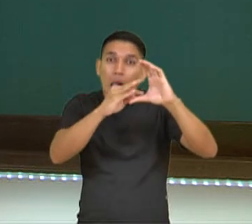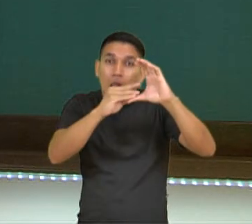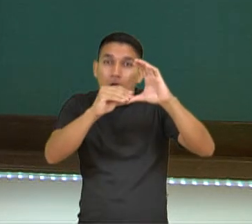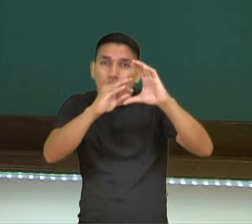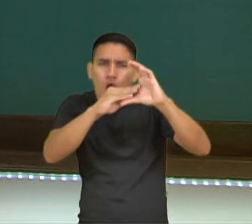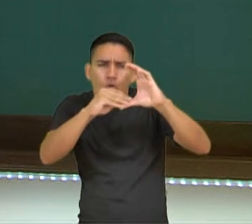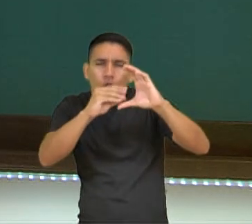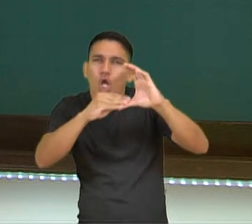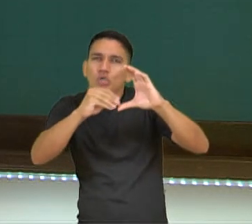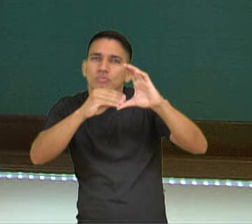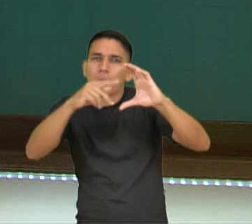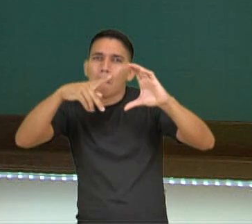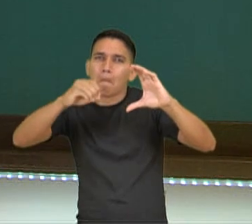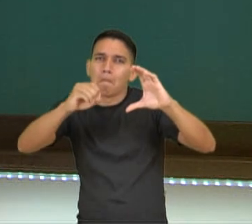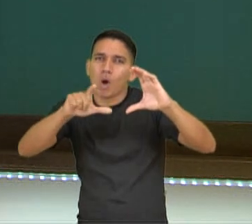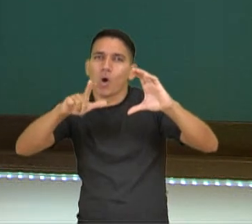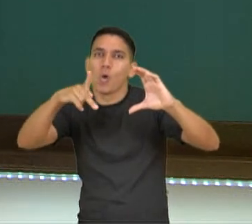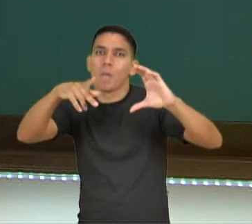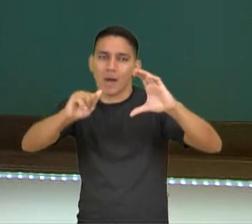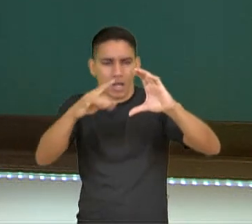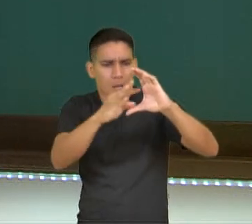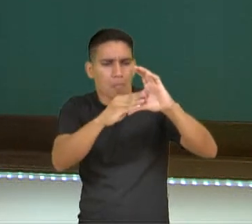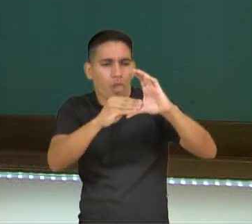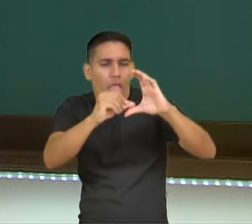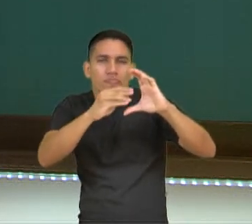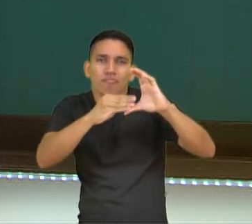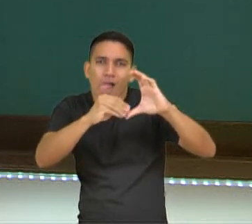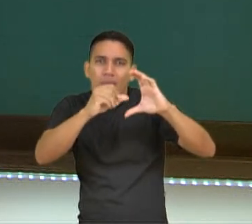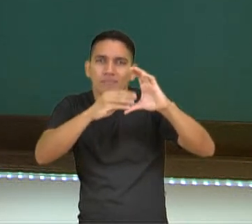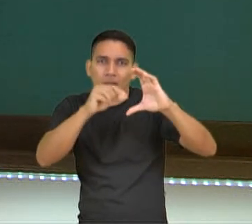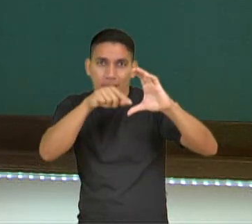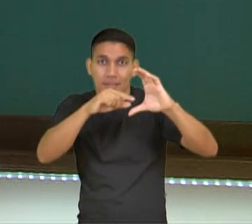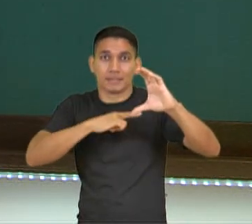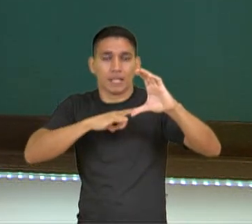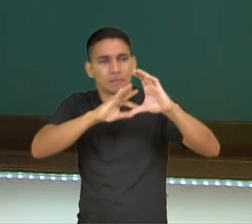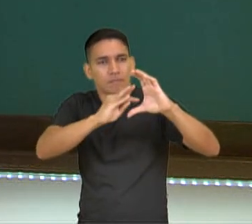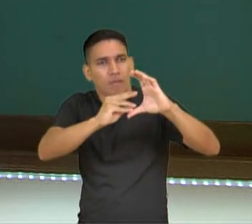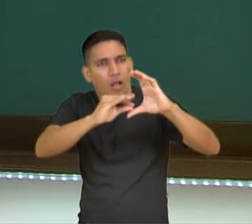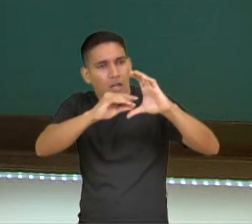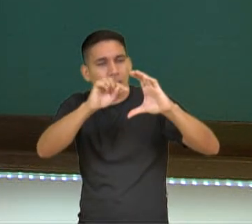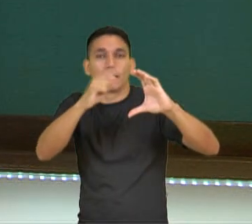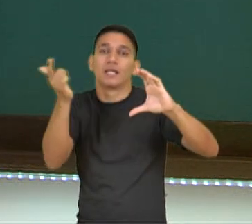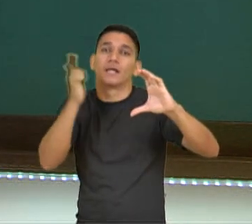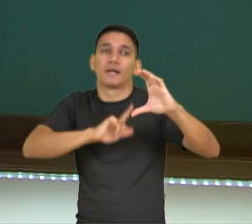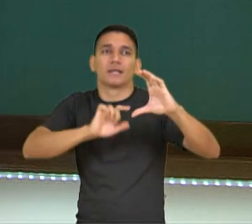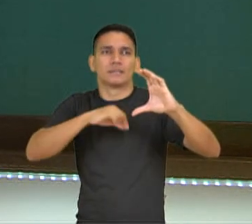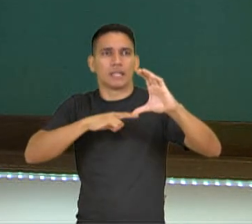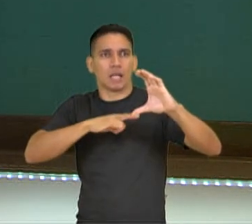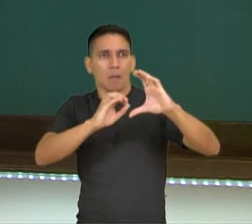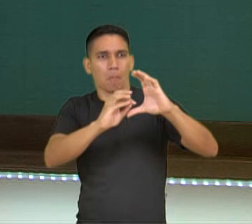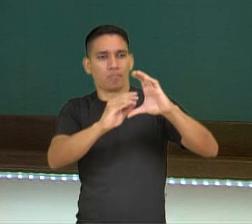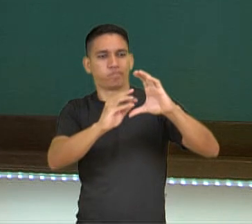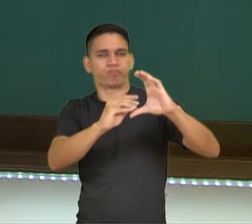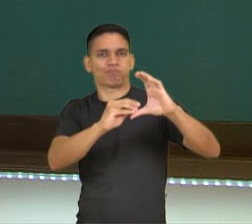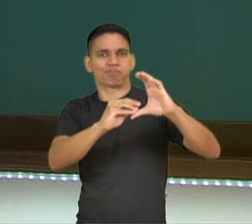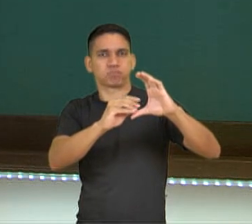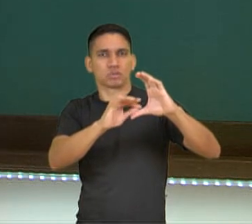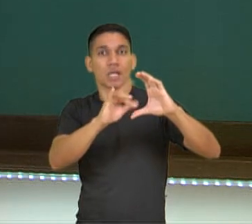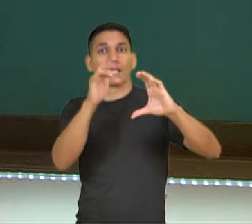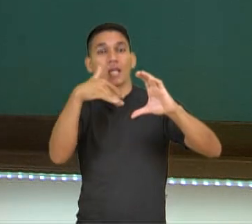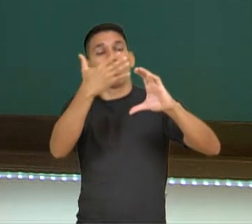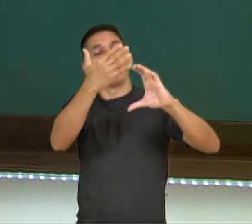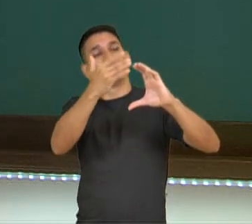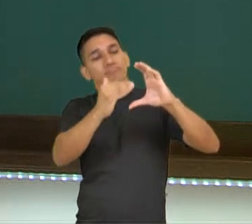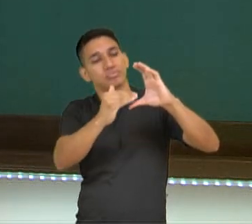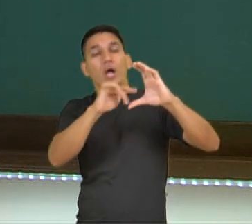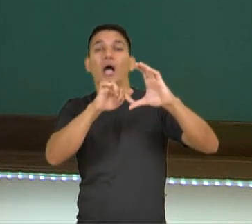O grosso, a polpa da fruta acaba precipitando, né? Por serem partículas grandes. Então, precipita no